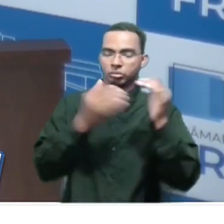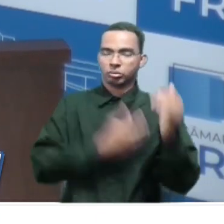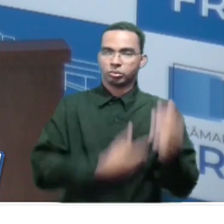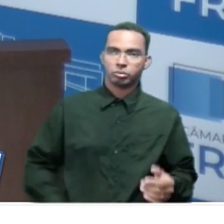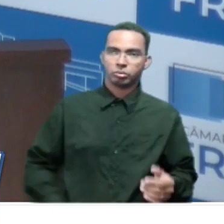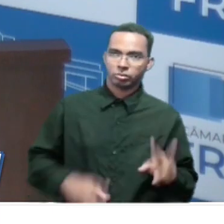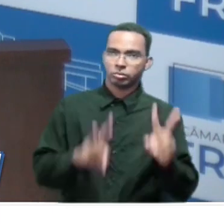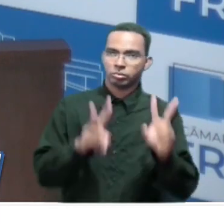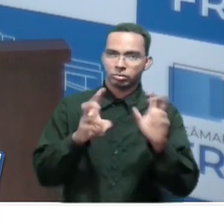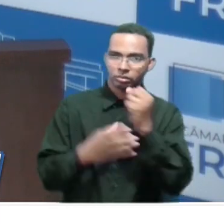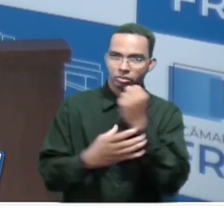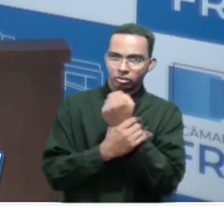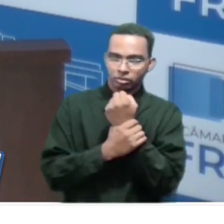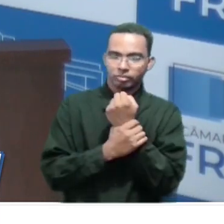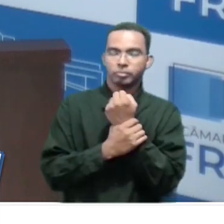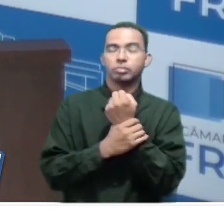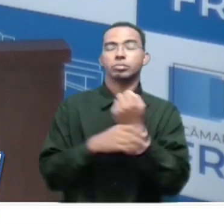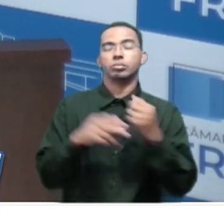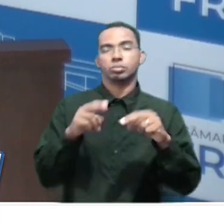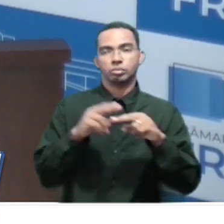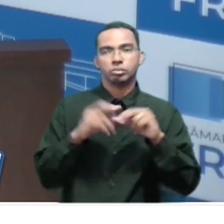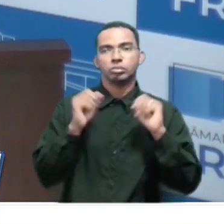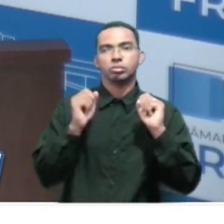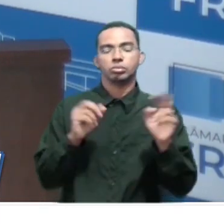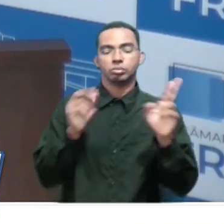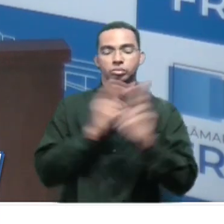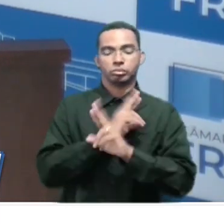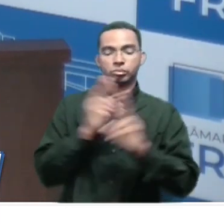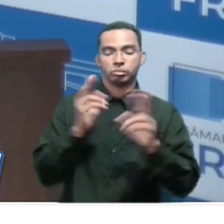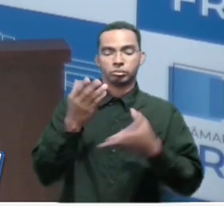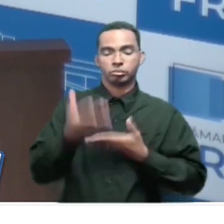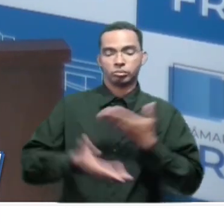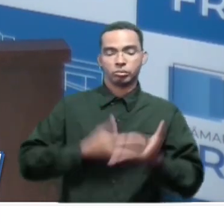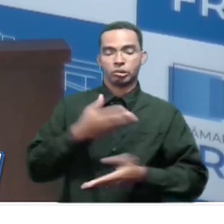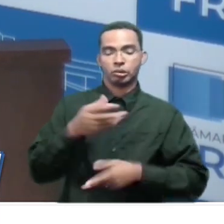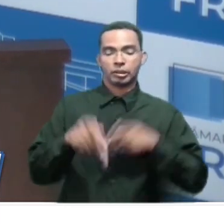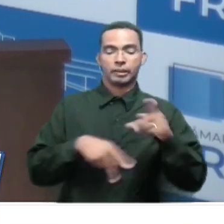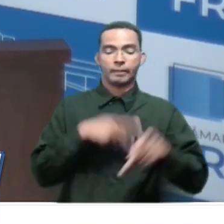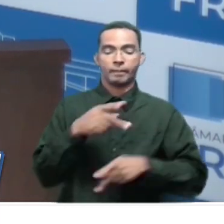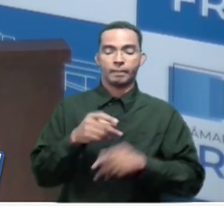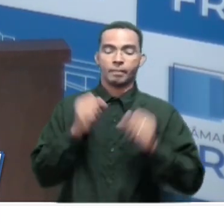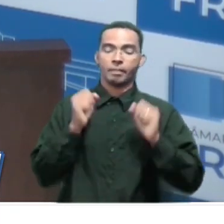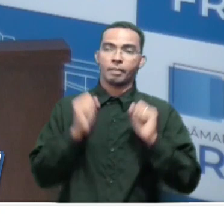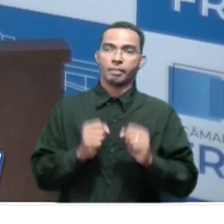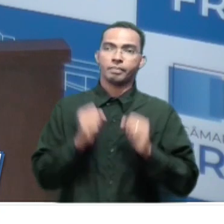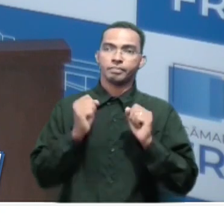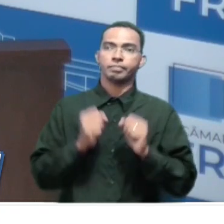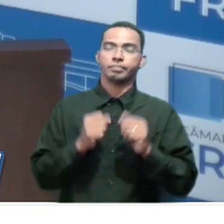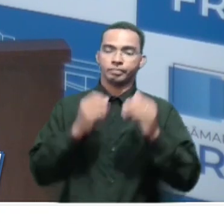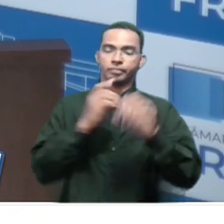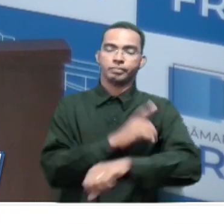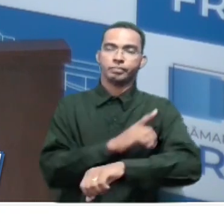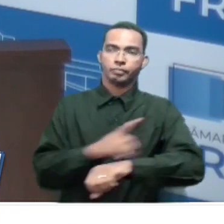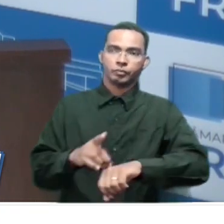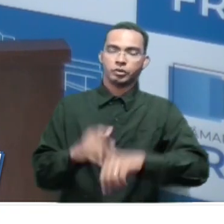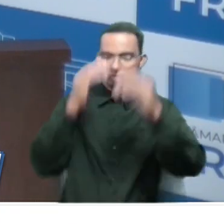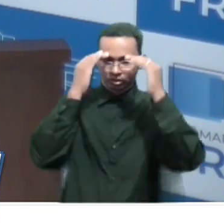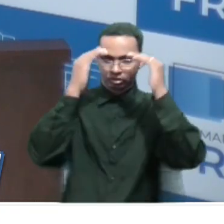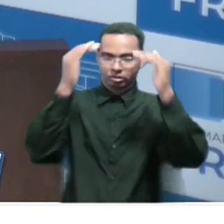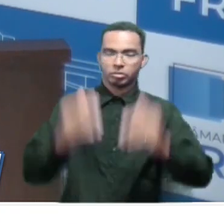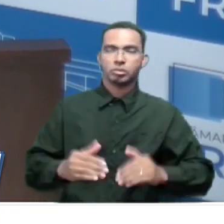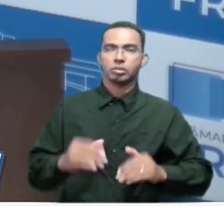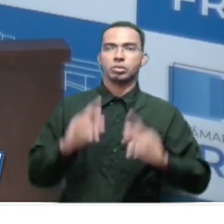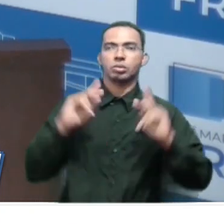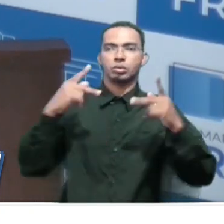segurança, para que, em relação ao tratamento à população, seja condigno de respeito da dignidade